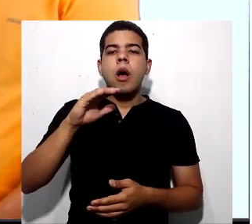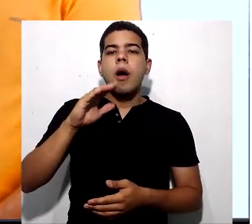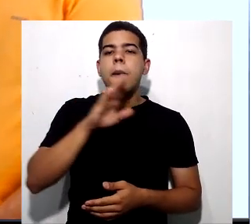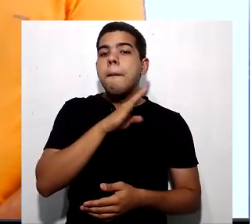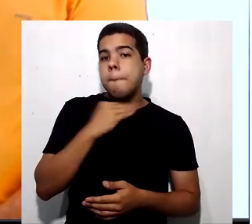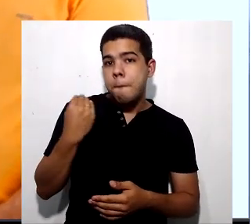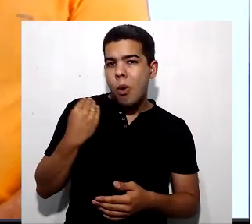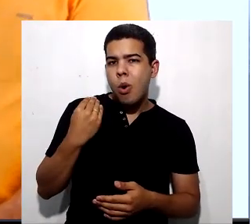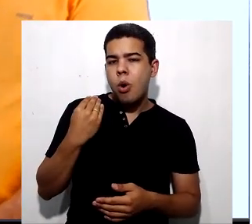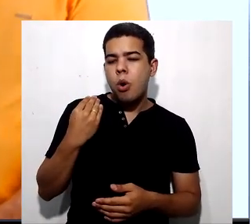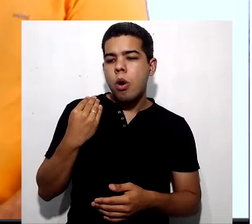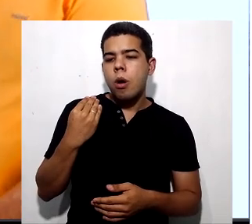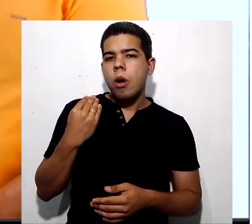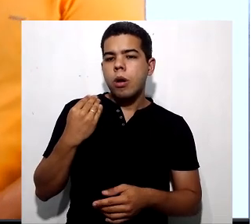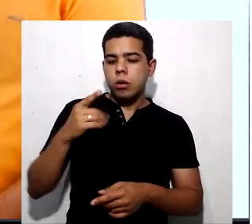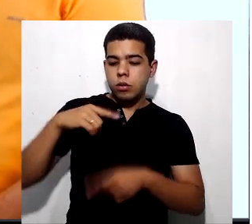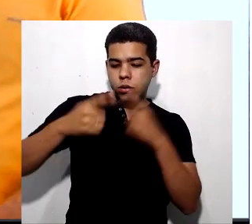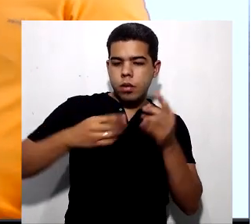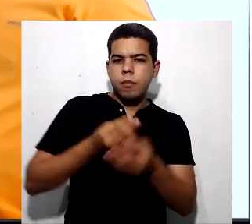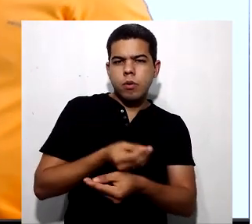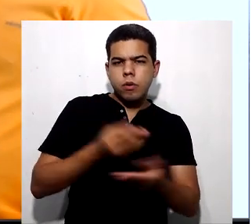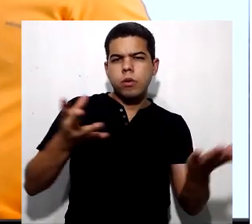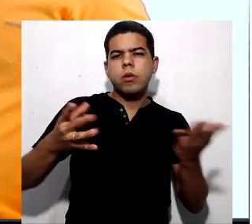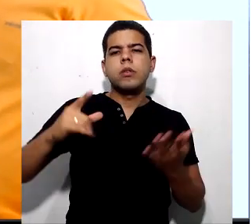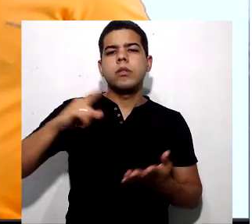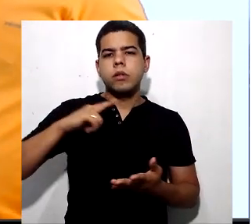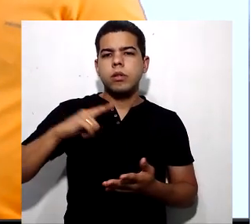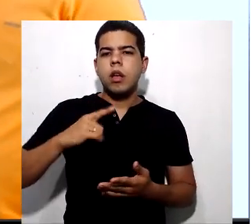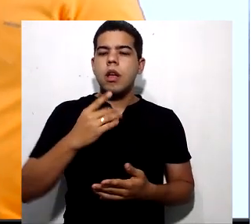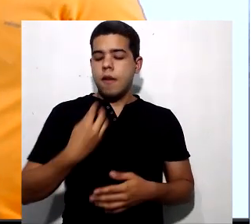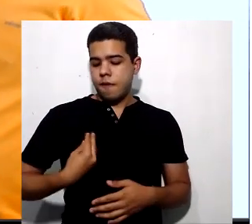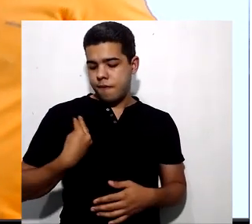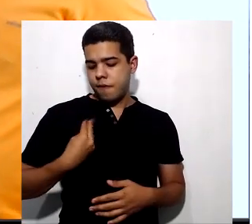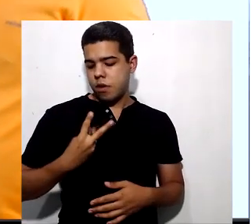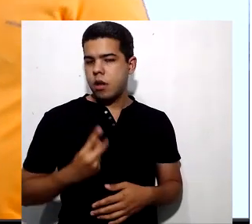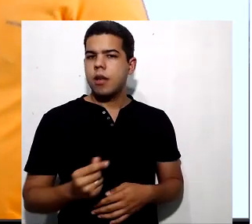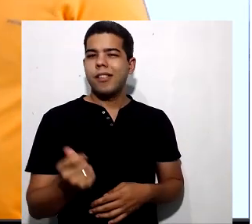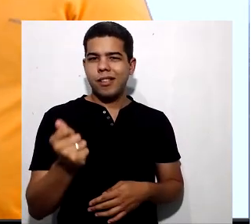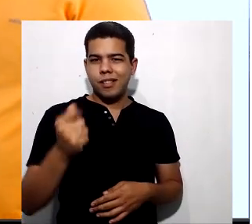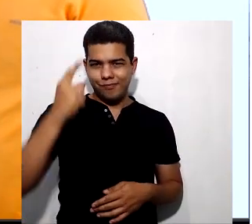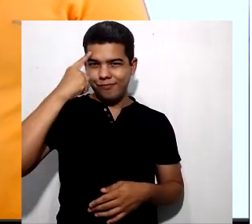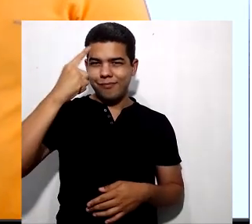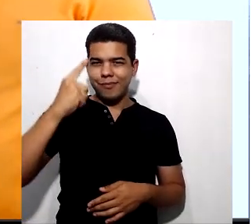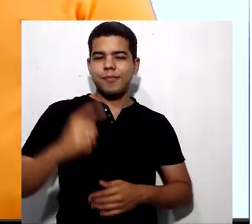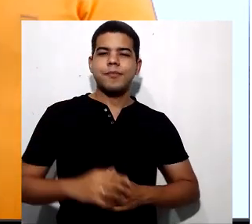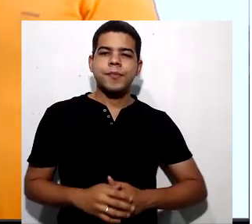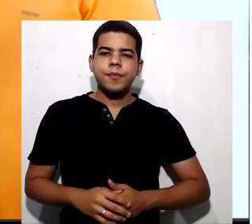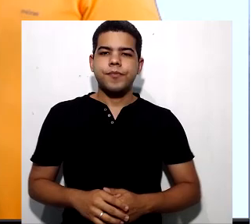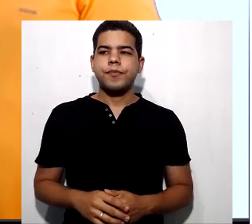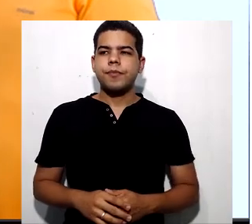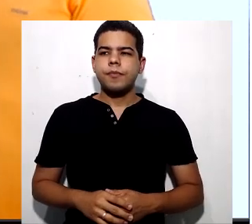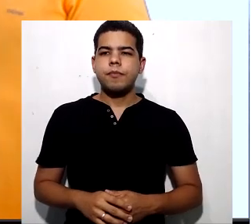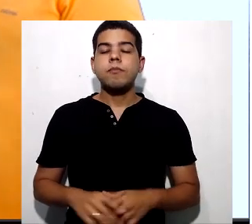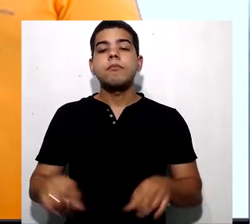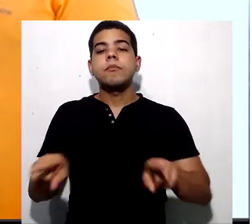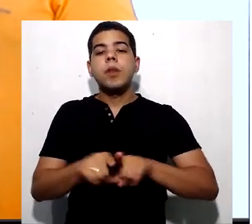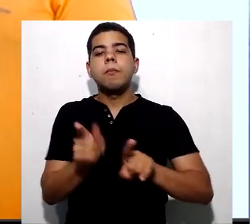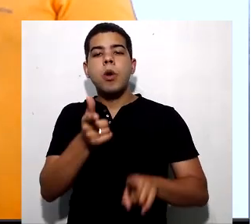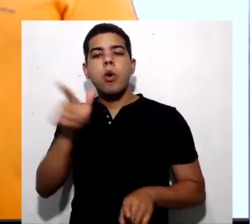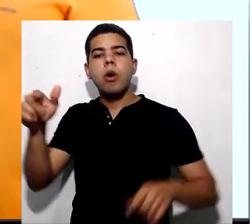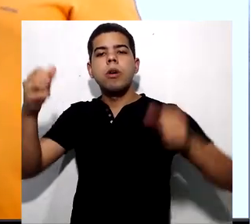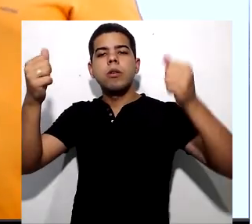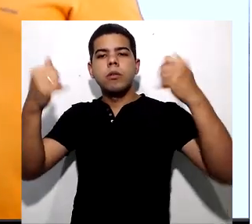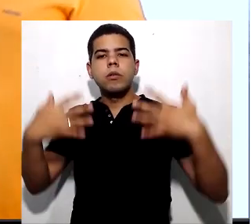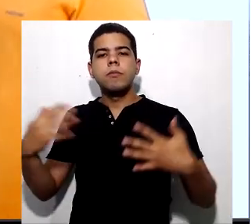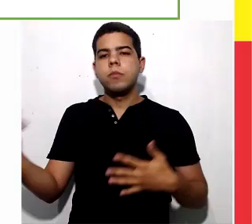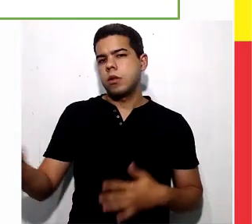Vida, que tem uma relação com o nome Shaya, o nome ucraniano, Um Sopro de Vida. Outra coisa que eu gostaria de destacar, essas 2 obras que